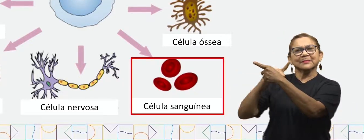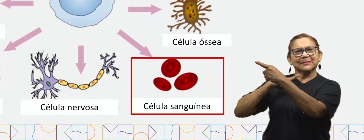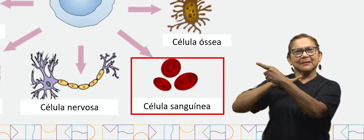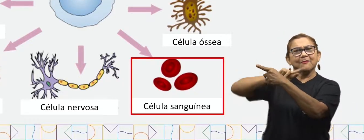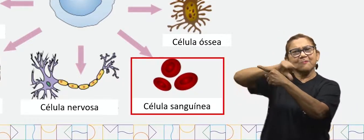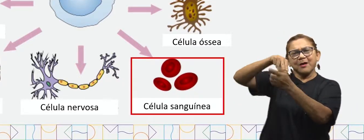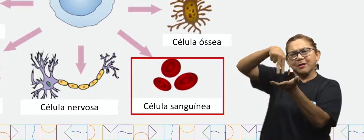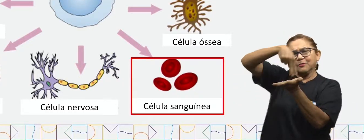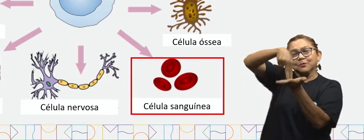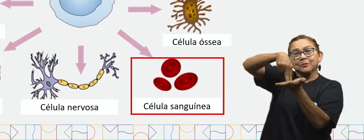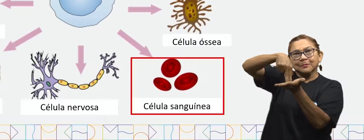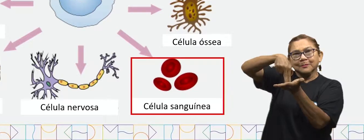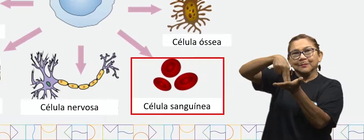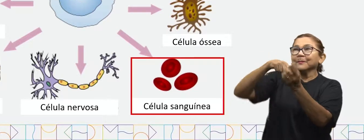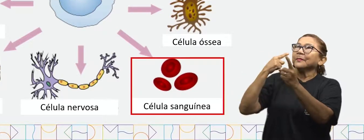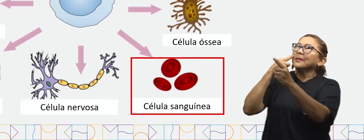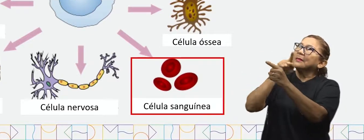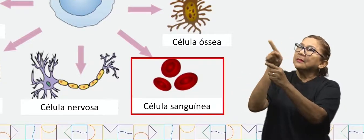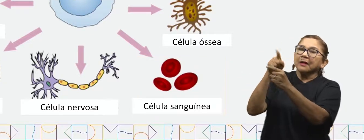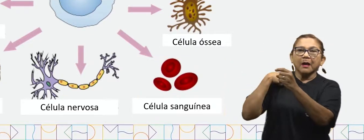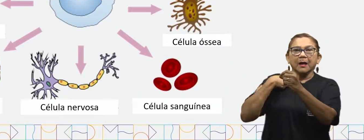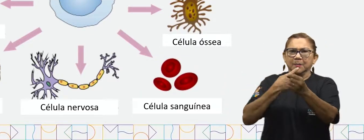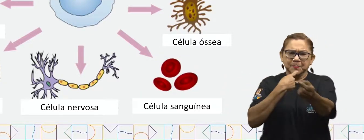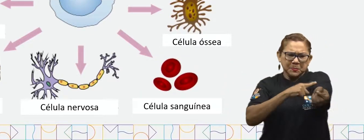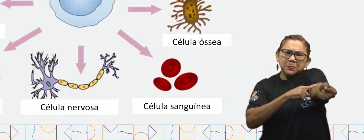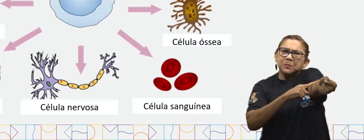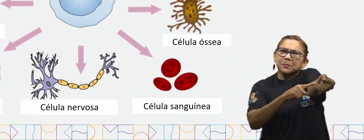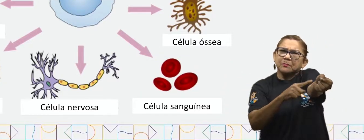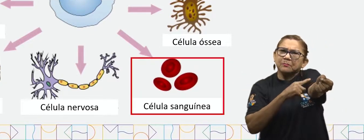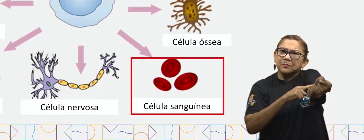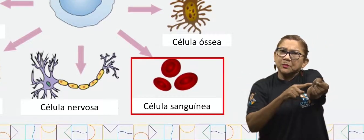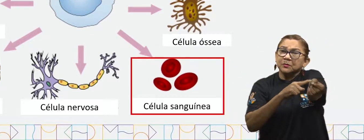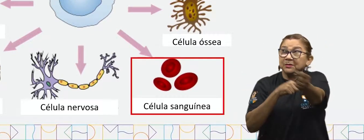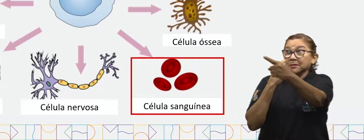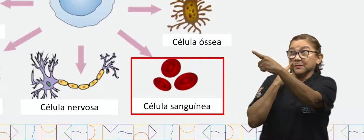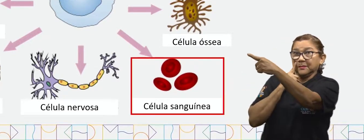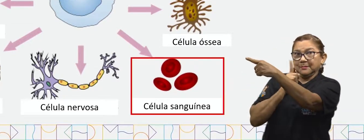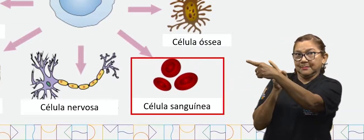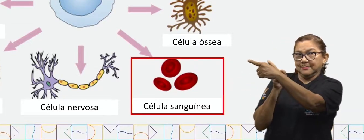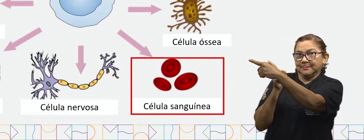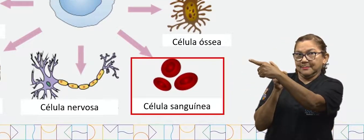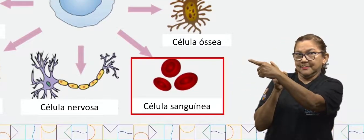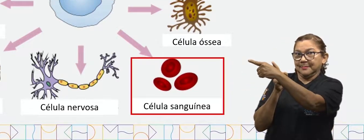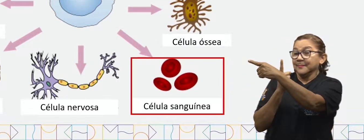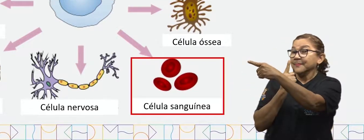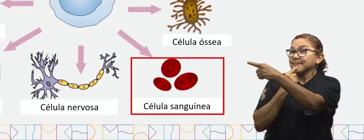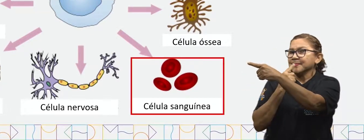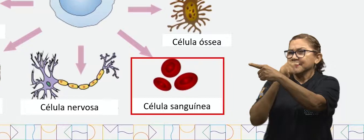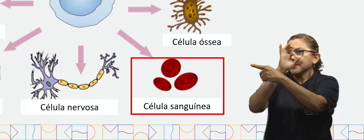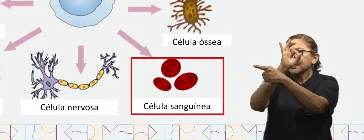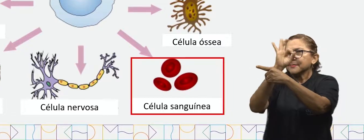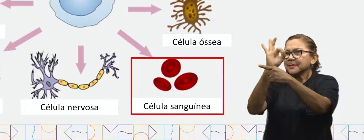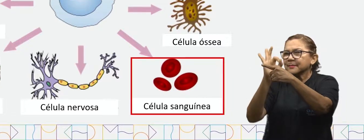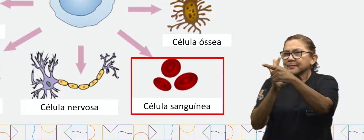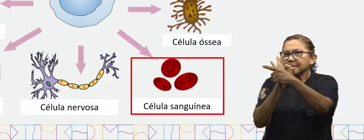núcleos. Já algumas células do sangue podem perder o núcleo com o passar de seu tempo de